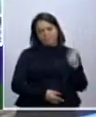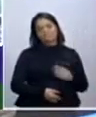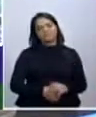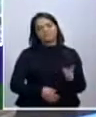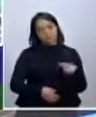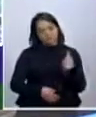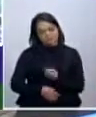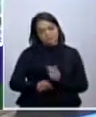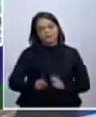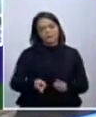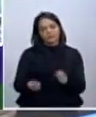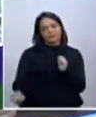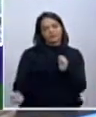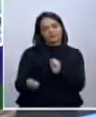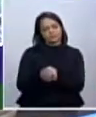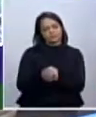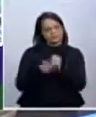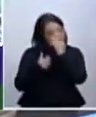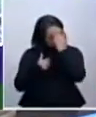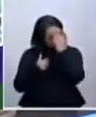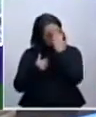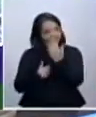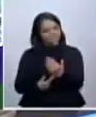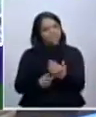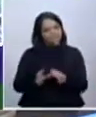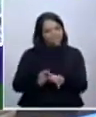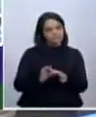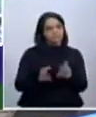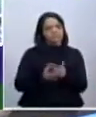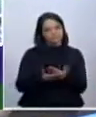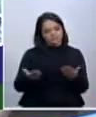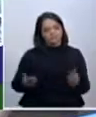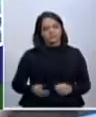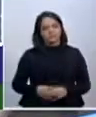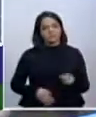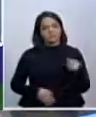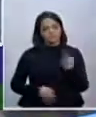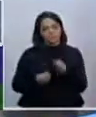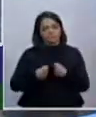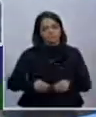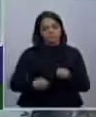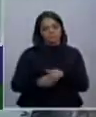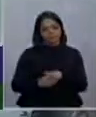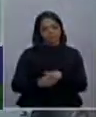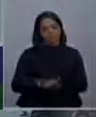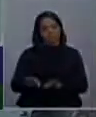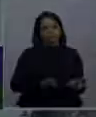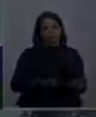caminharemos juntos. Muito obrigado, fique à vontade, nós temos que votar projetos.